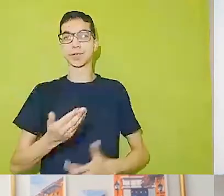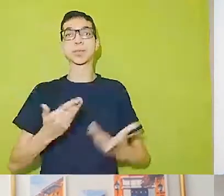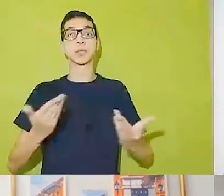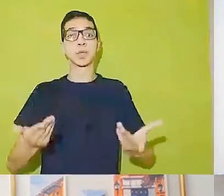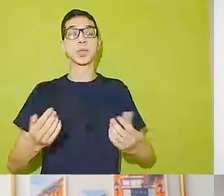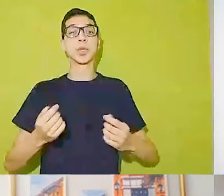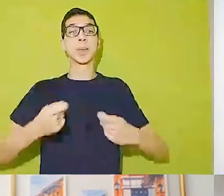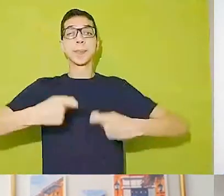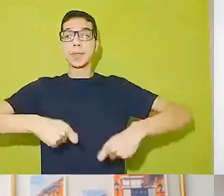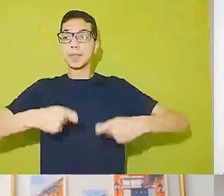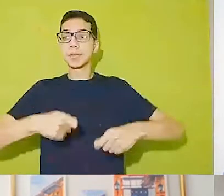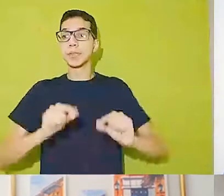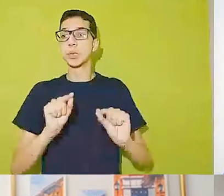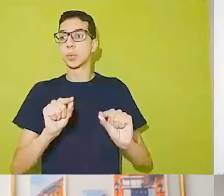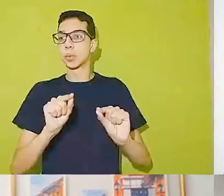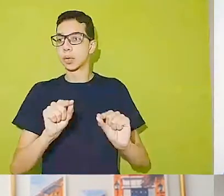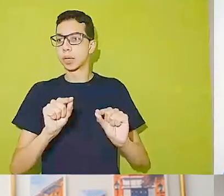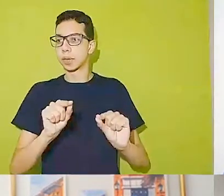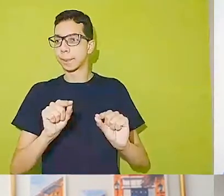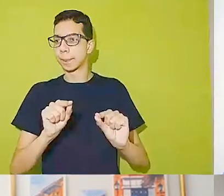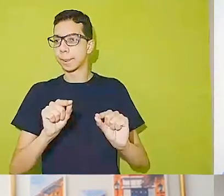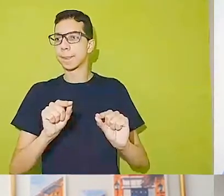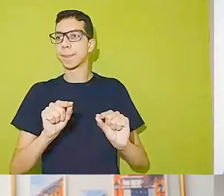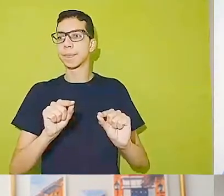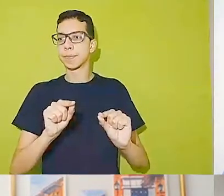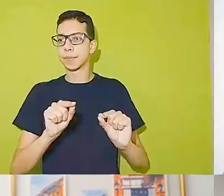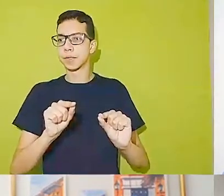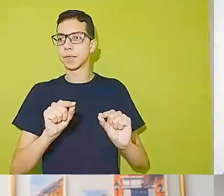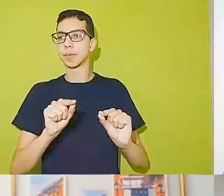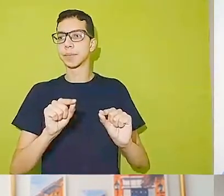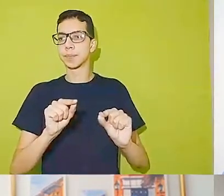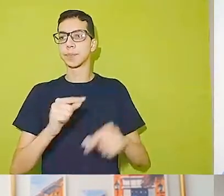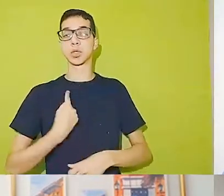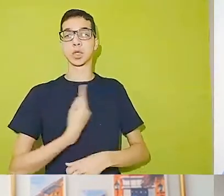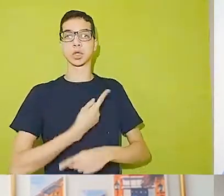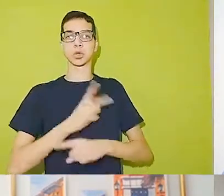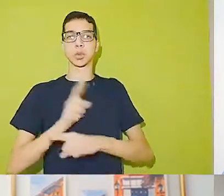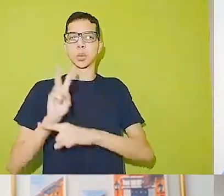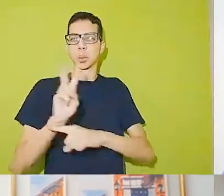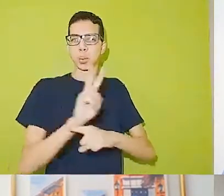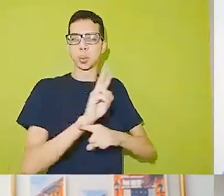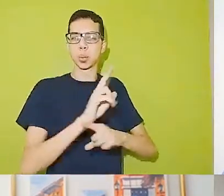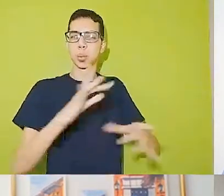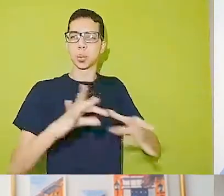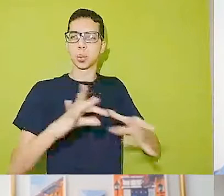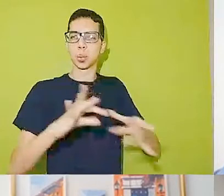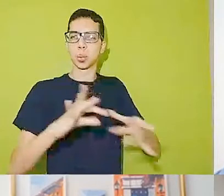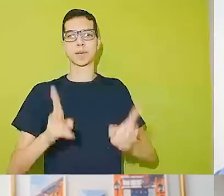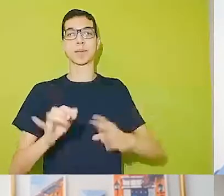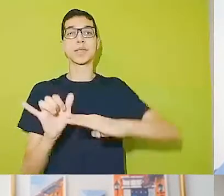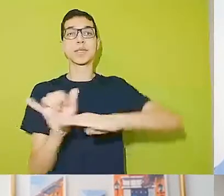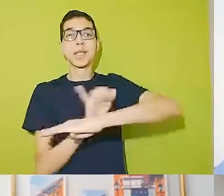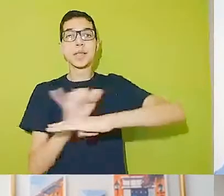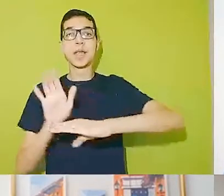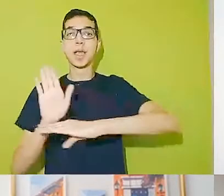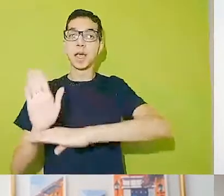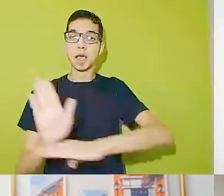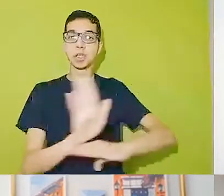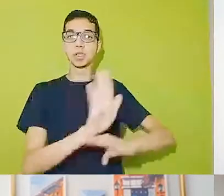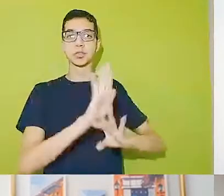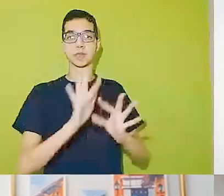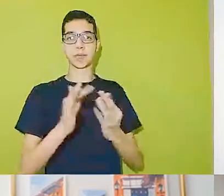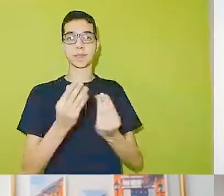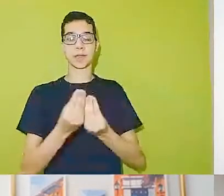a construirmos juntos com a rede de proteção local caminhos que possam auxiliar essas famílias a